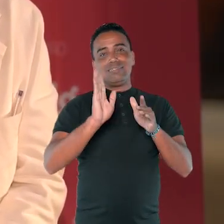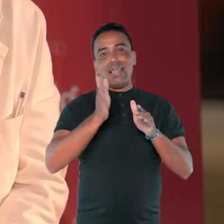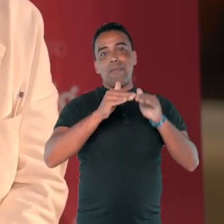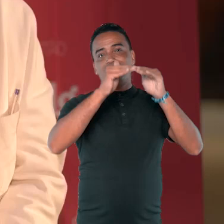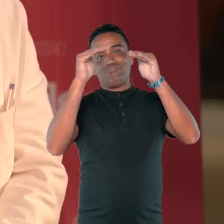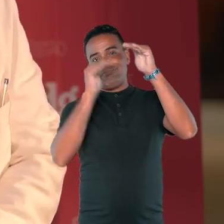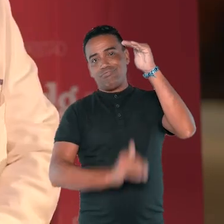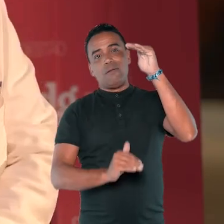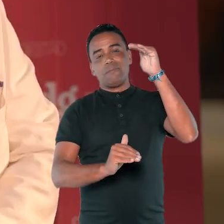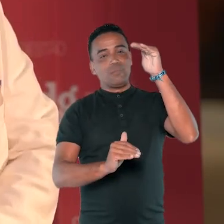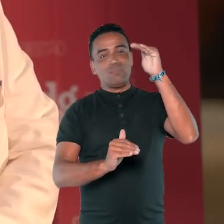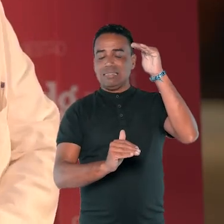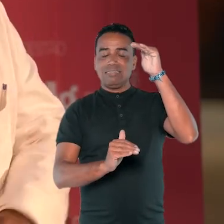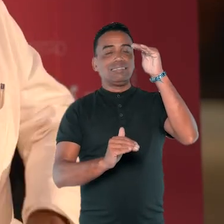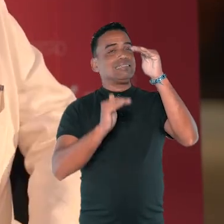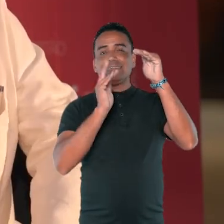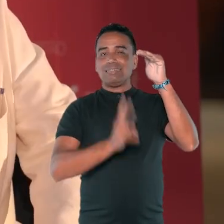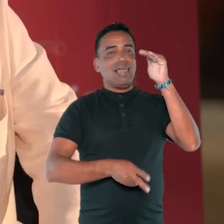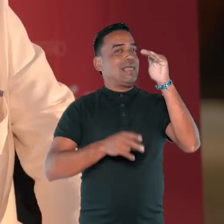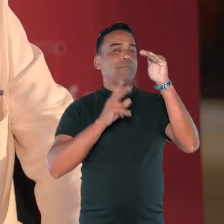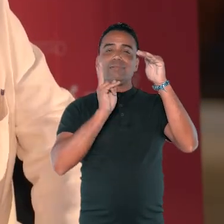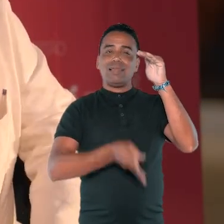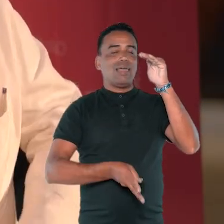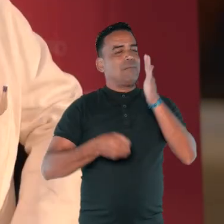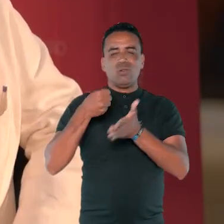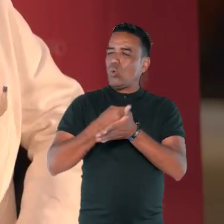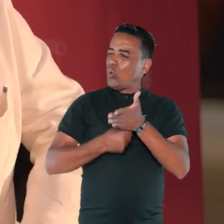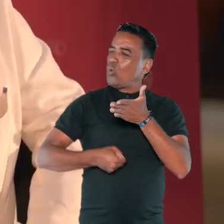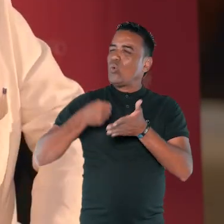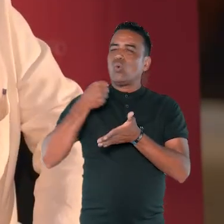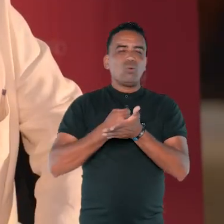que, infelizmente, apesar de tantas lutas, apesar